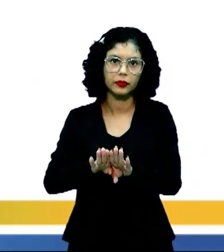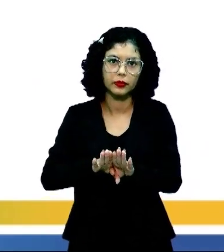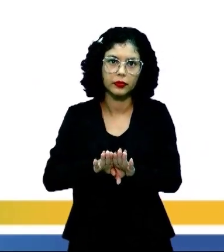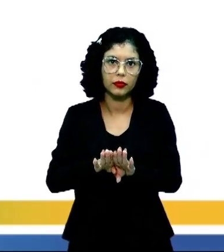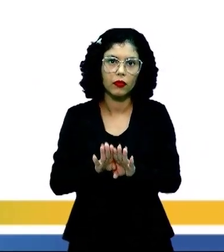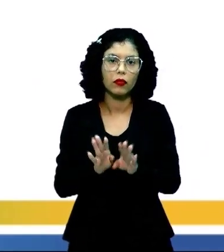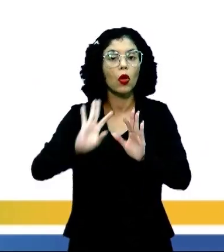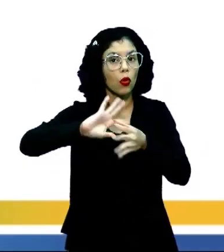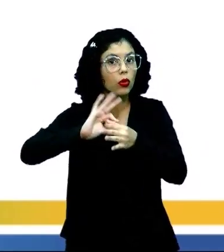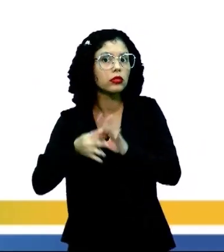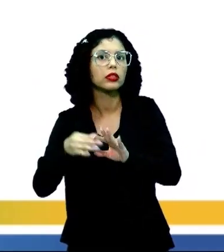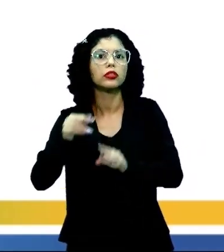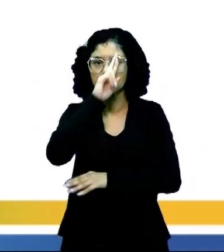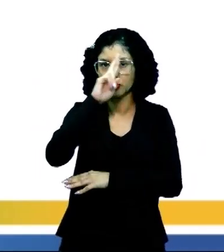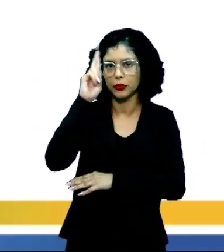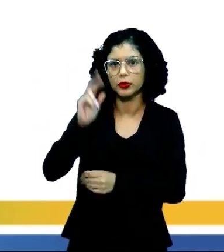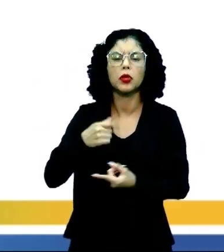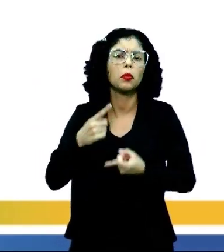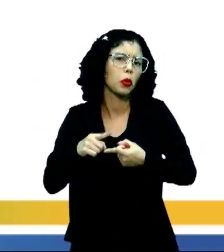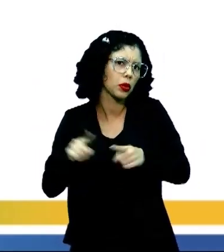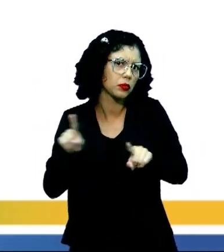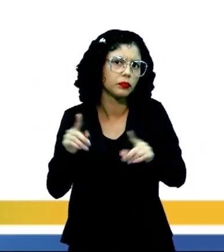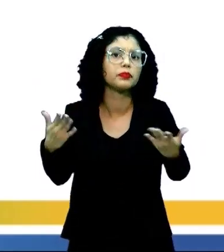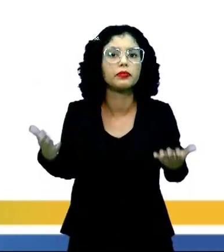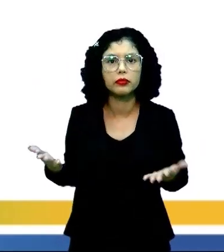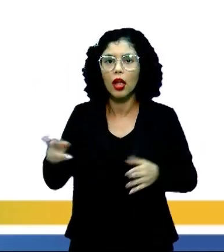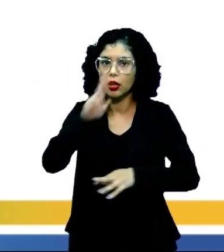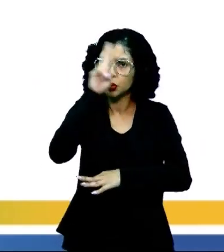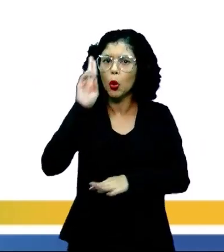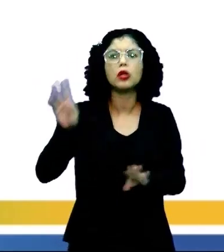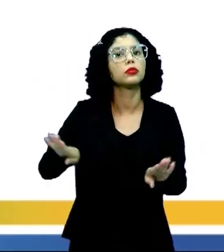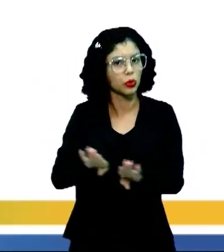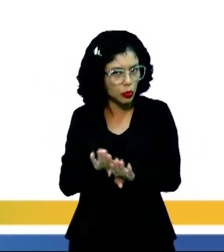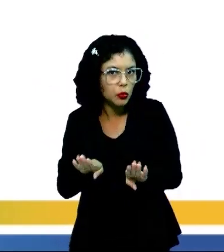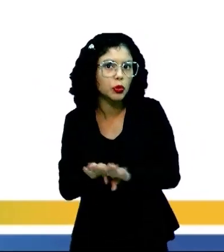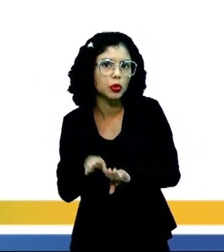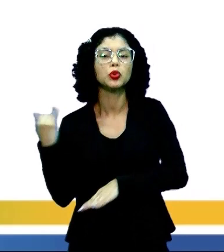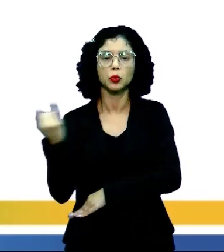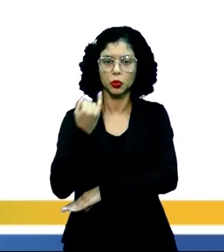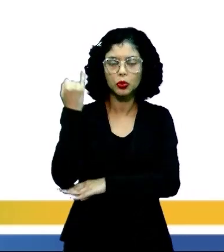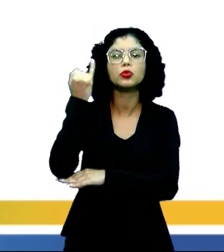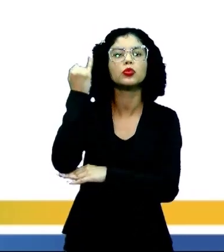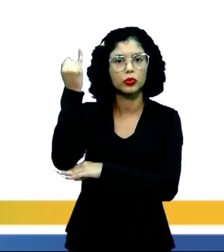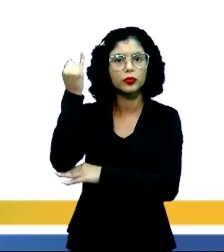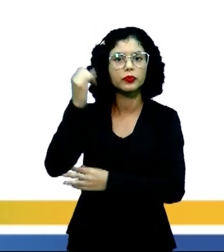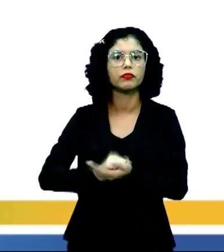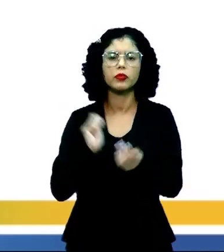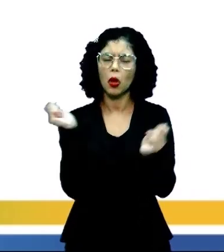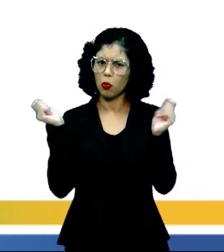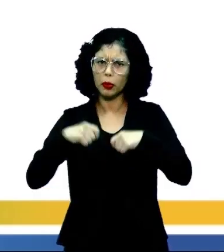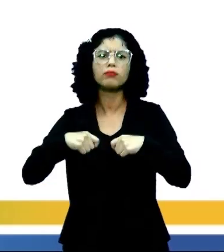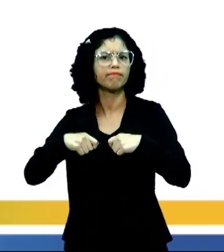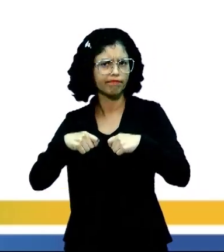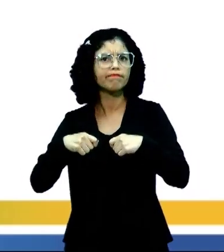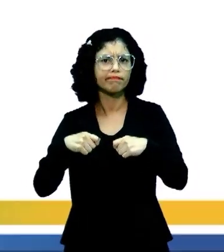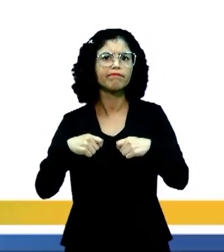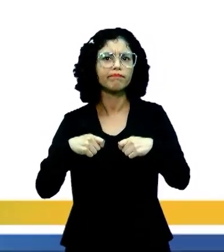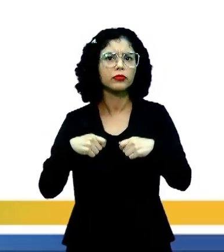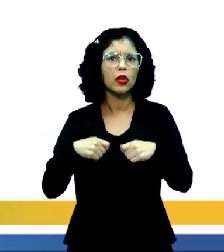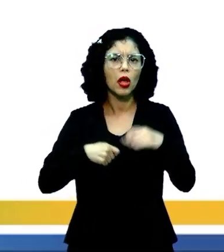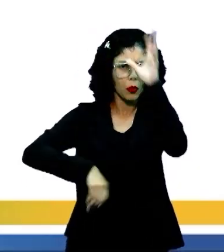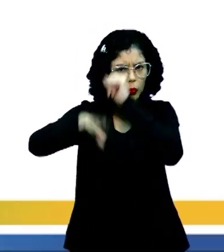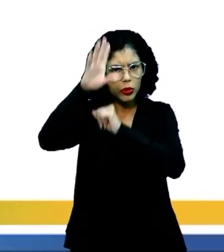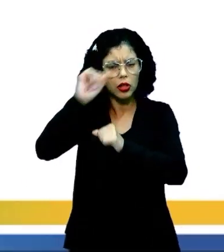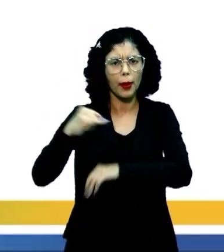o contexto histórico, né? Por que não? A história também é muito importante pois é uma área do